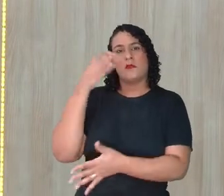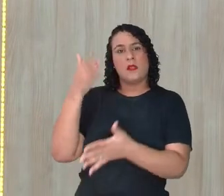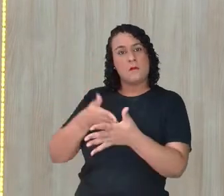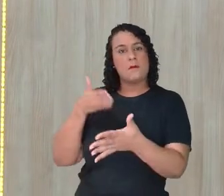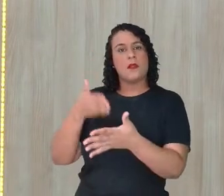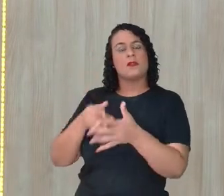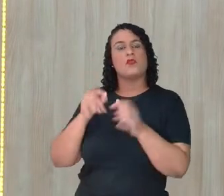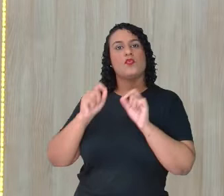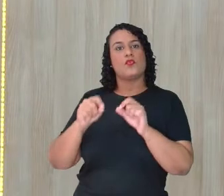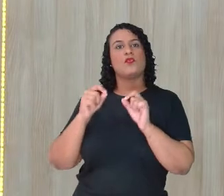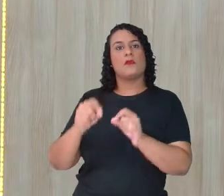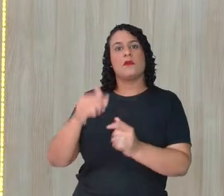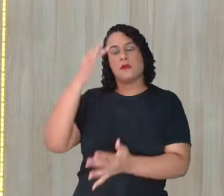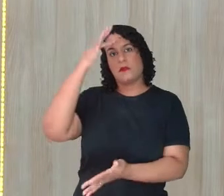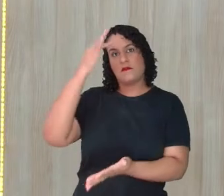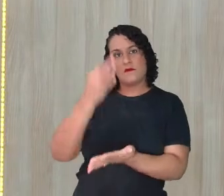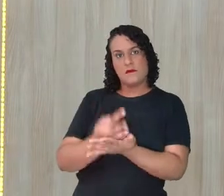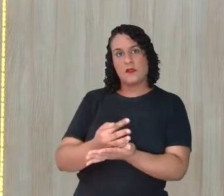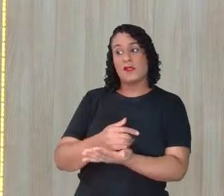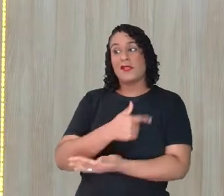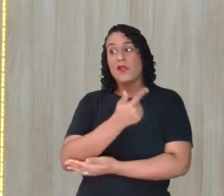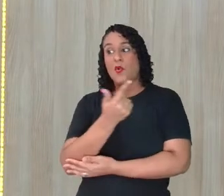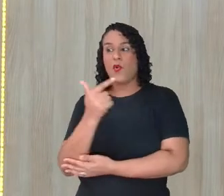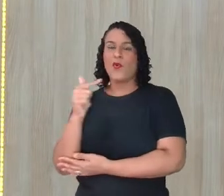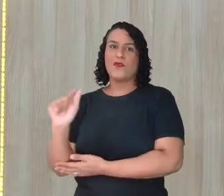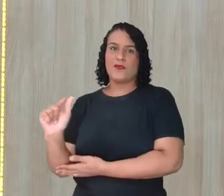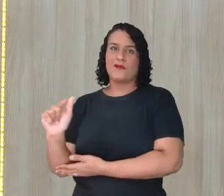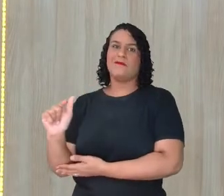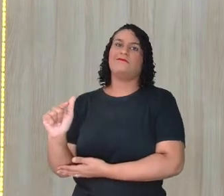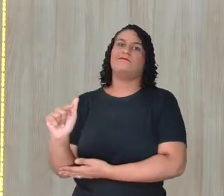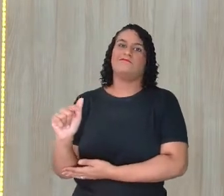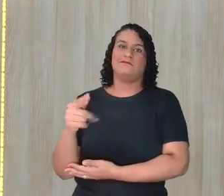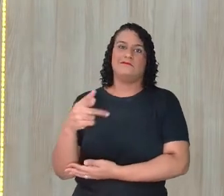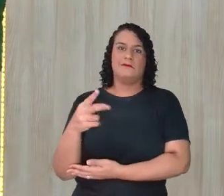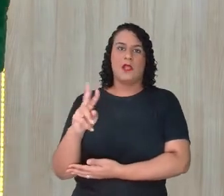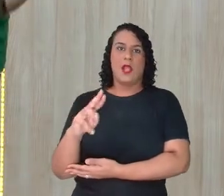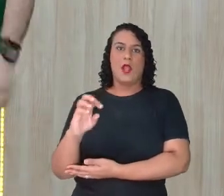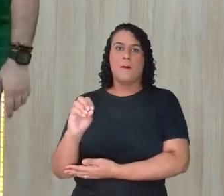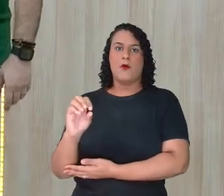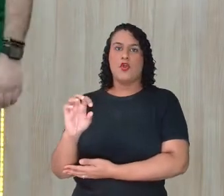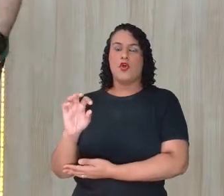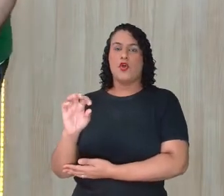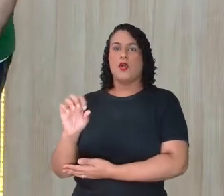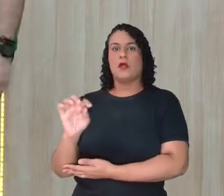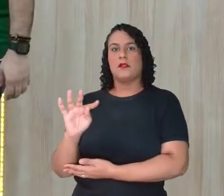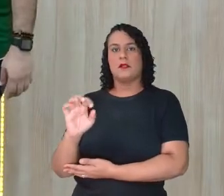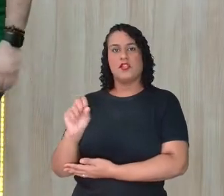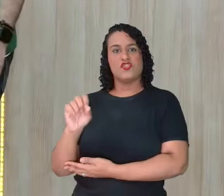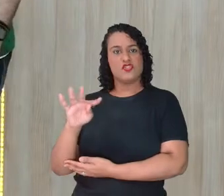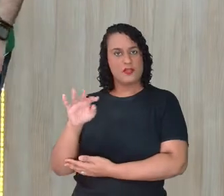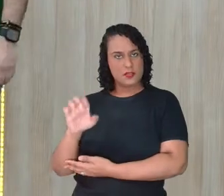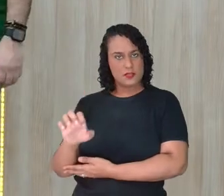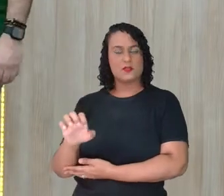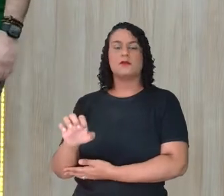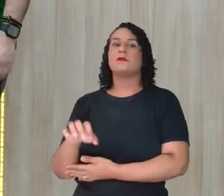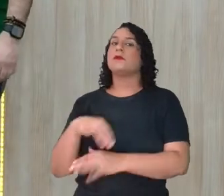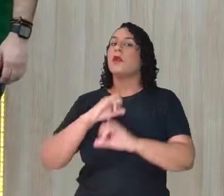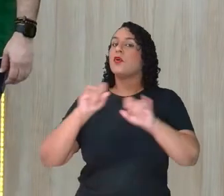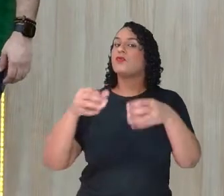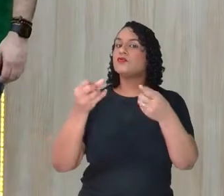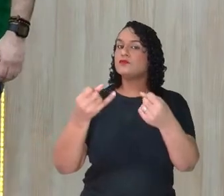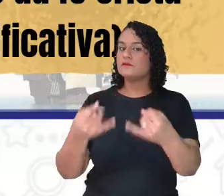por exemplo, da fé cristã protestante, certo? Então, nesse sentido, a justificativa seria